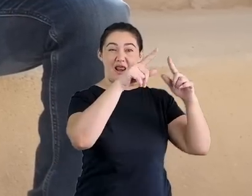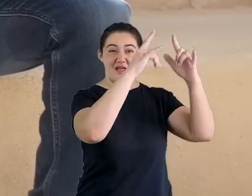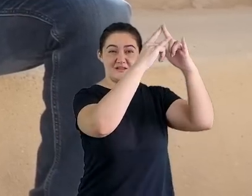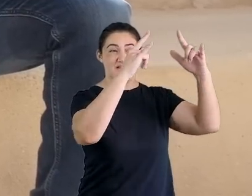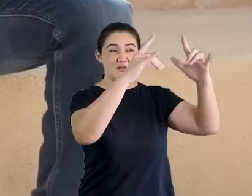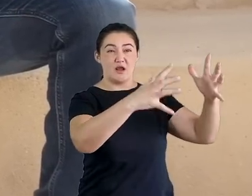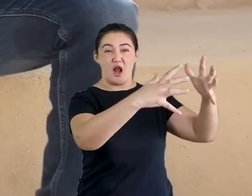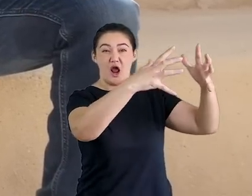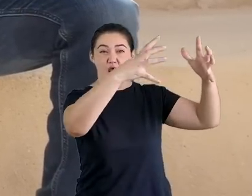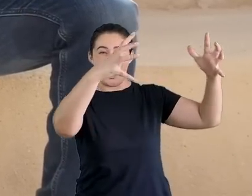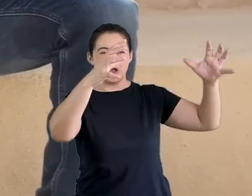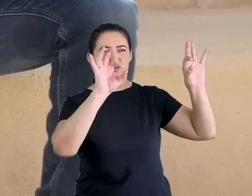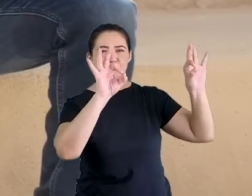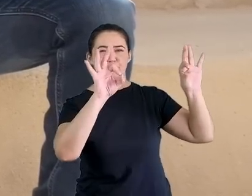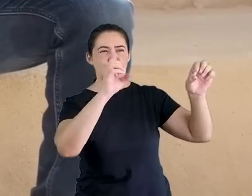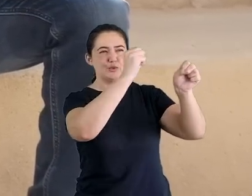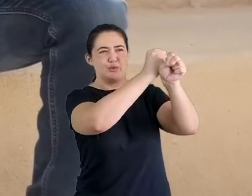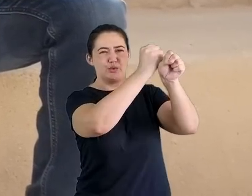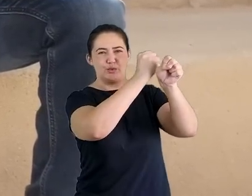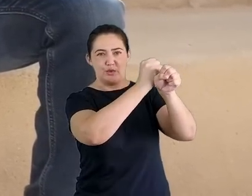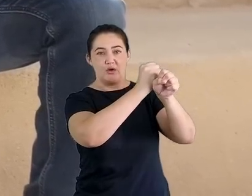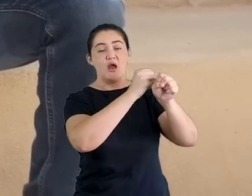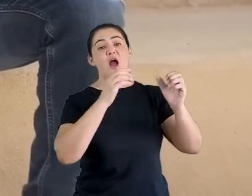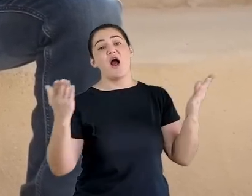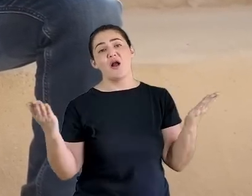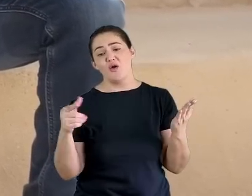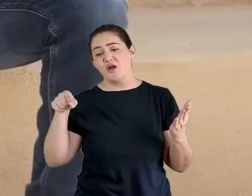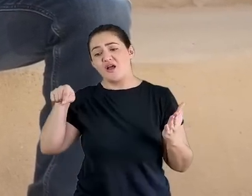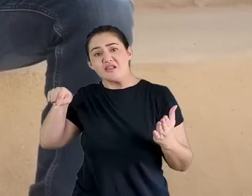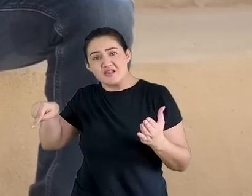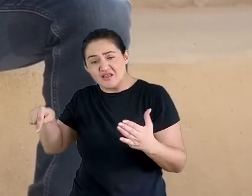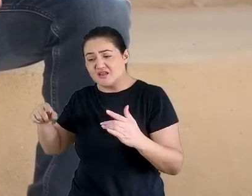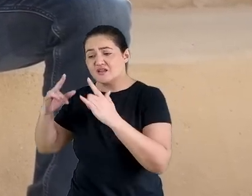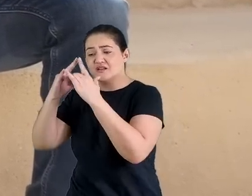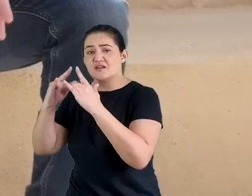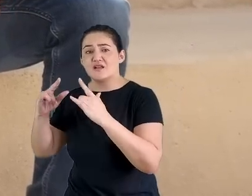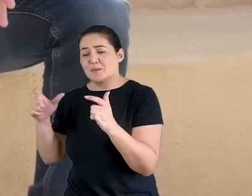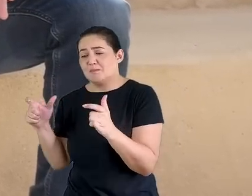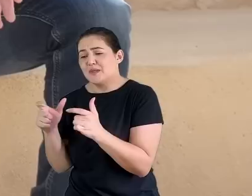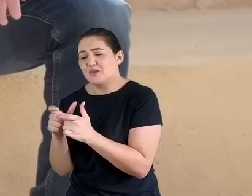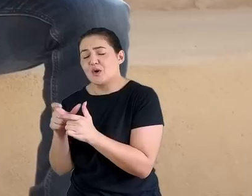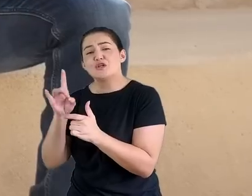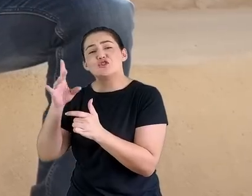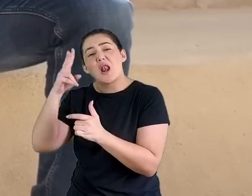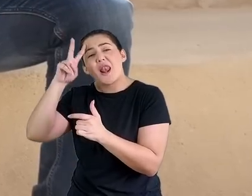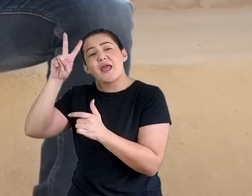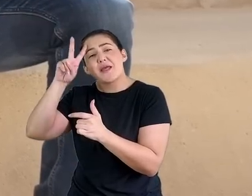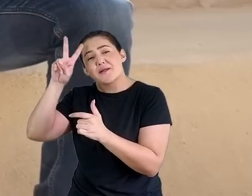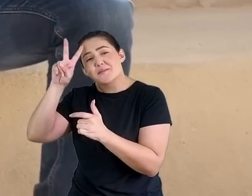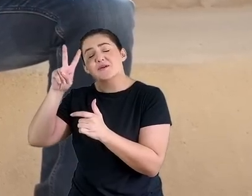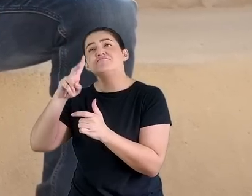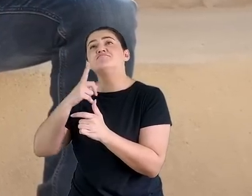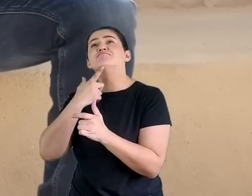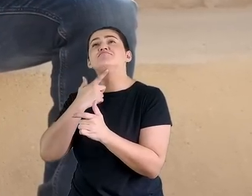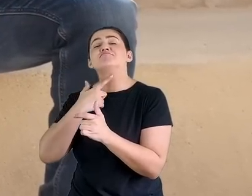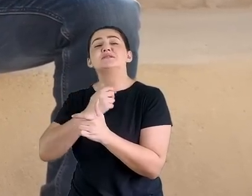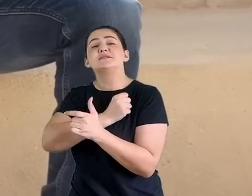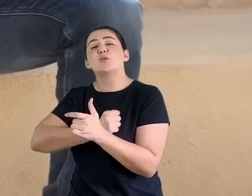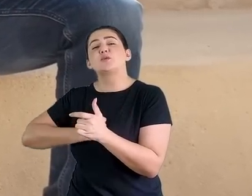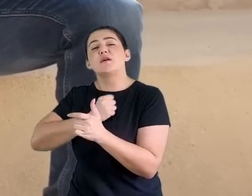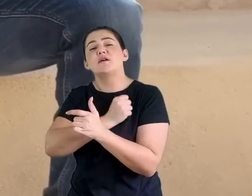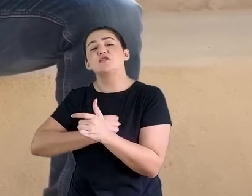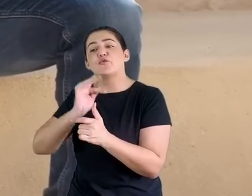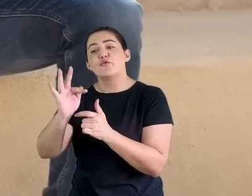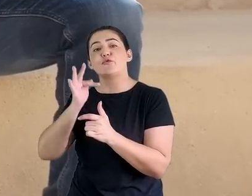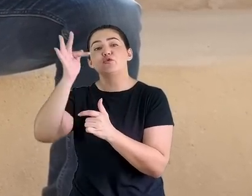memória do templo e a esperança de reconstruí-lo. Portanto, não é uma surpresa que os rebeldes, quando chegaram a Massada, quisessem construir